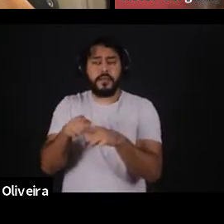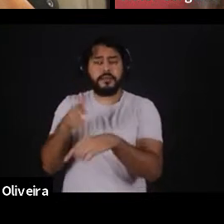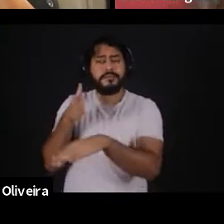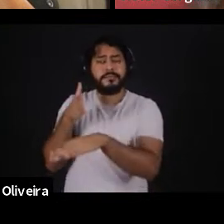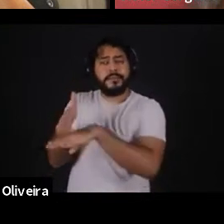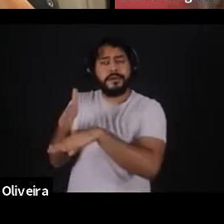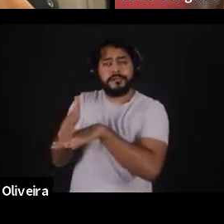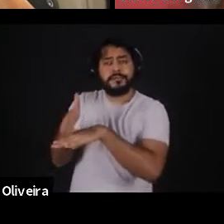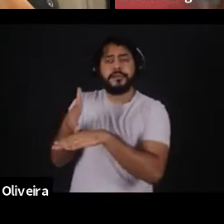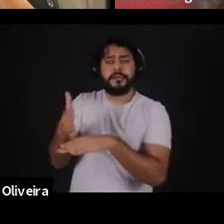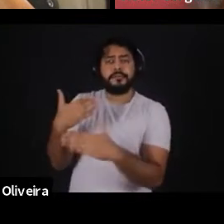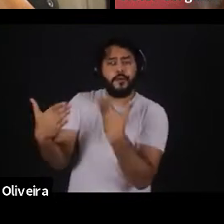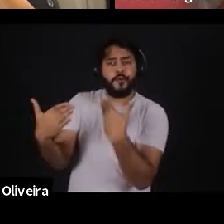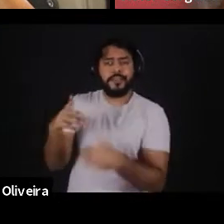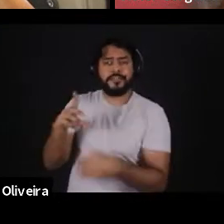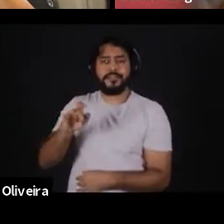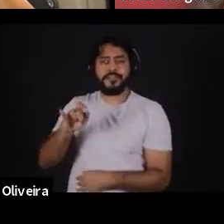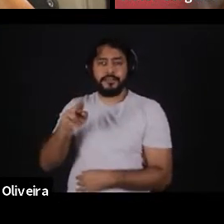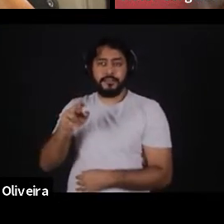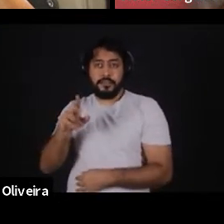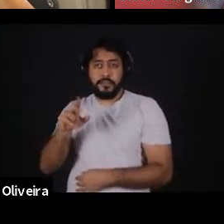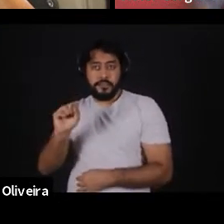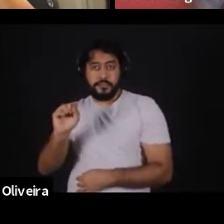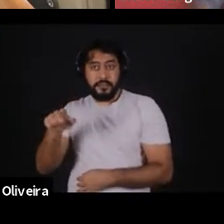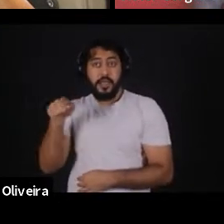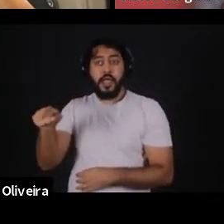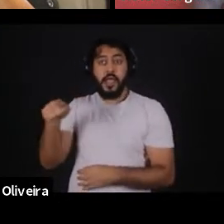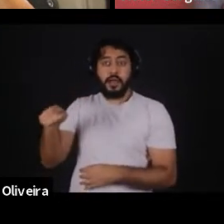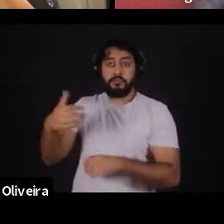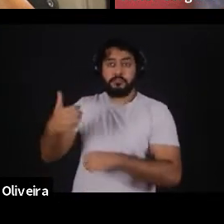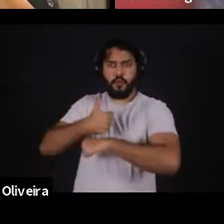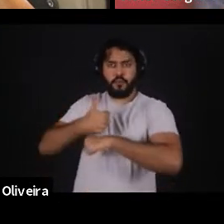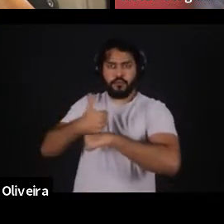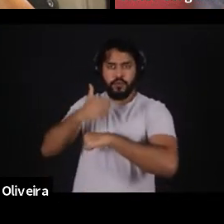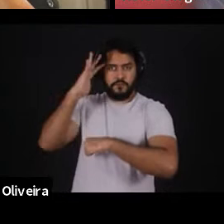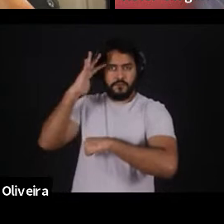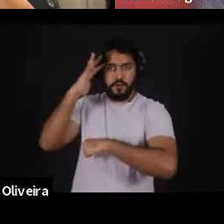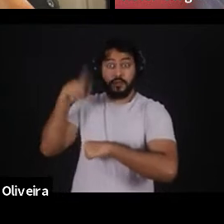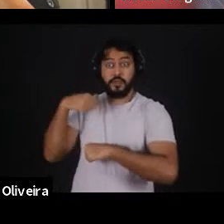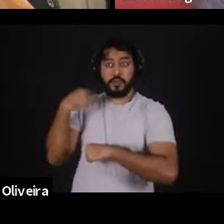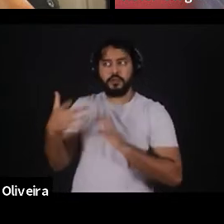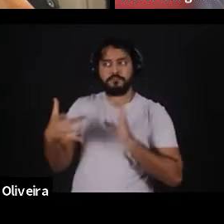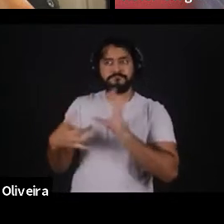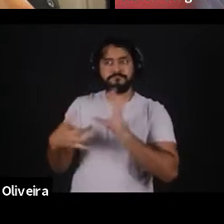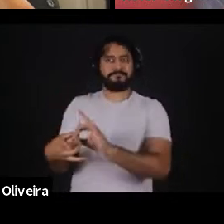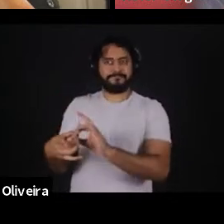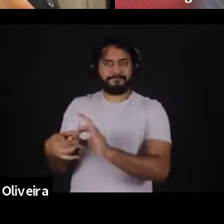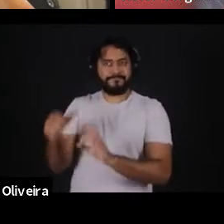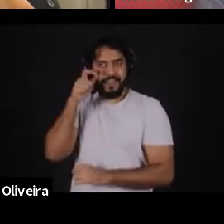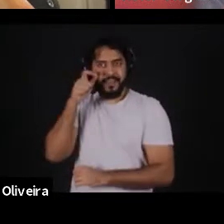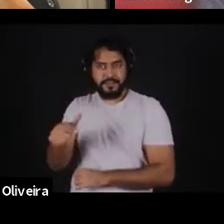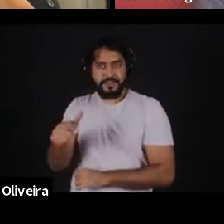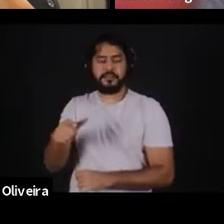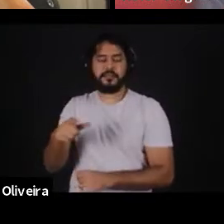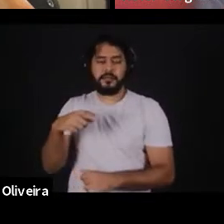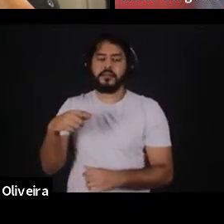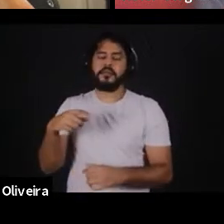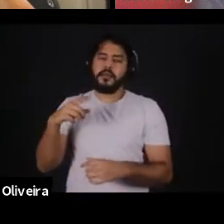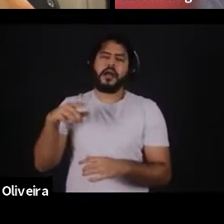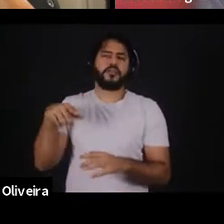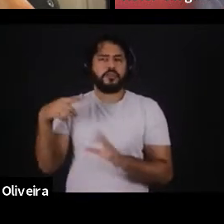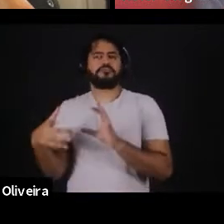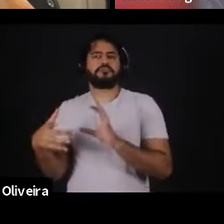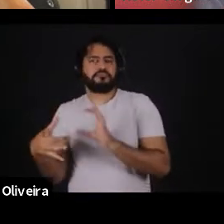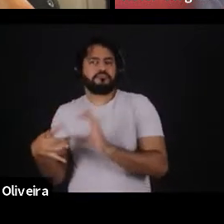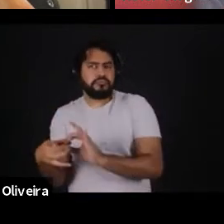que a Denise Ferreira da Silva é uma filósofa que nos interessa muito pensar com ela. A gente vai até o momento com ela, depois a gente caminha um pouco mais